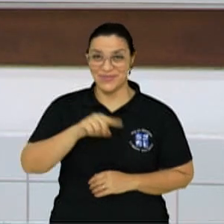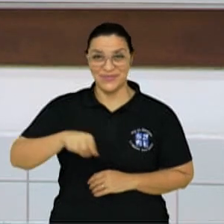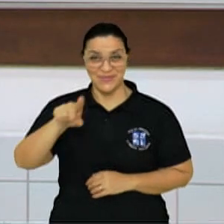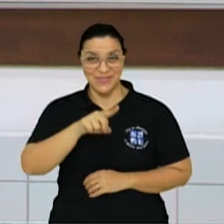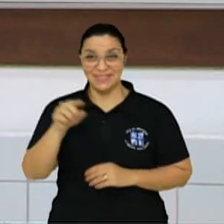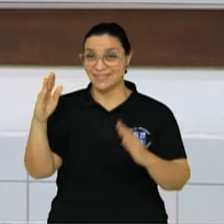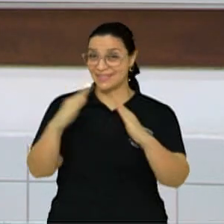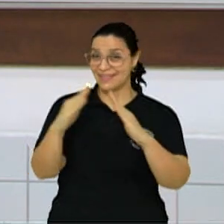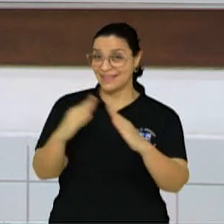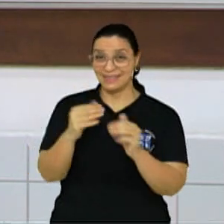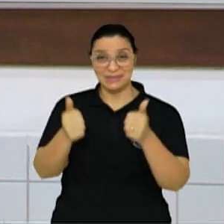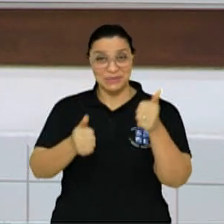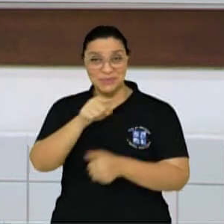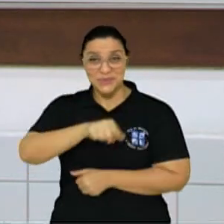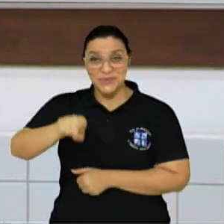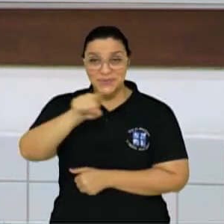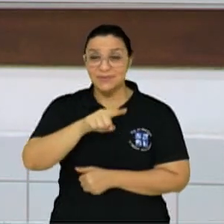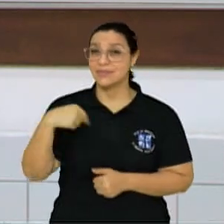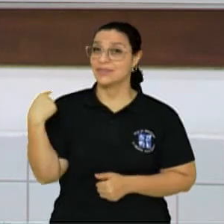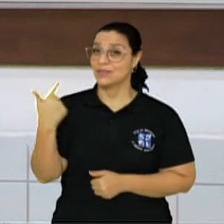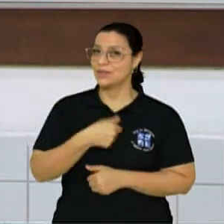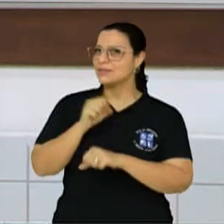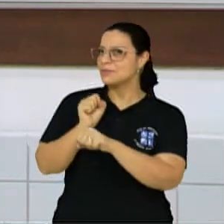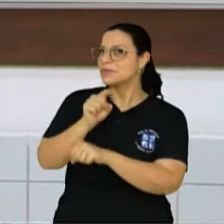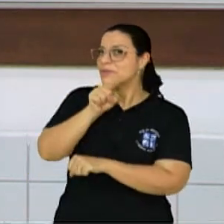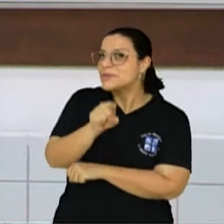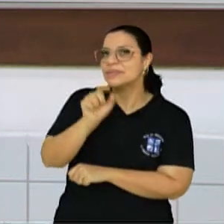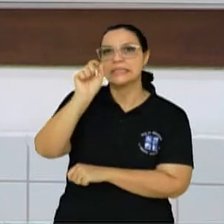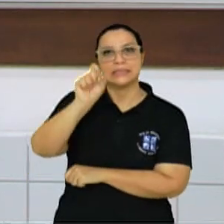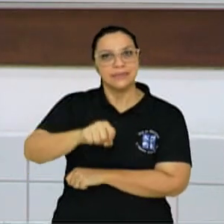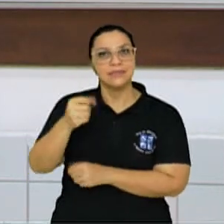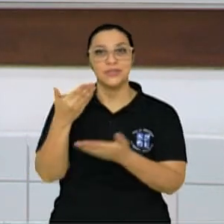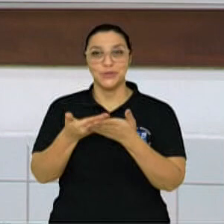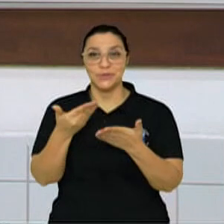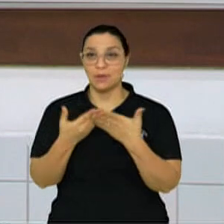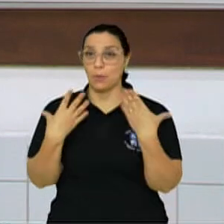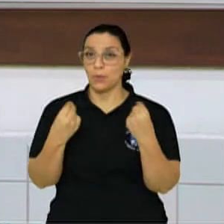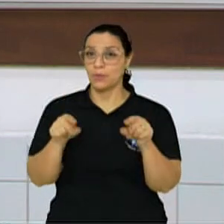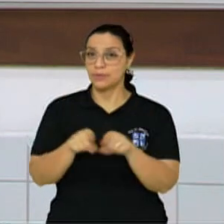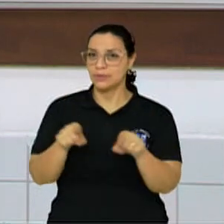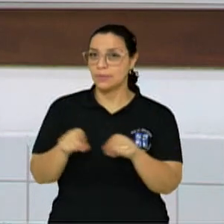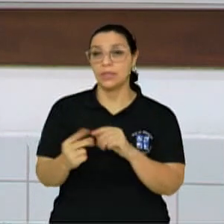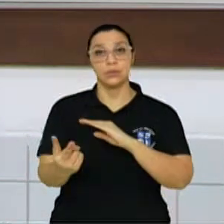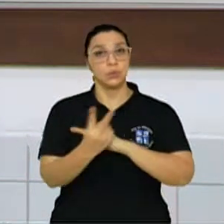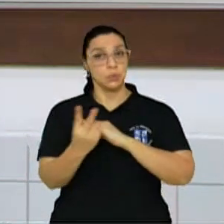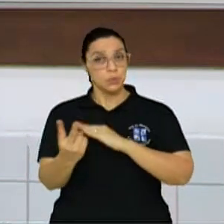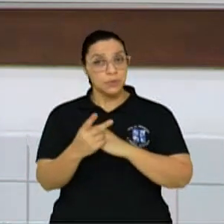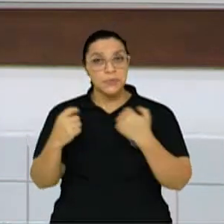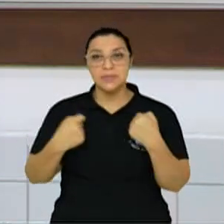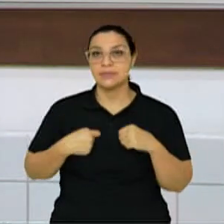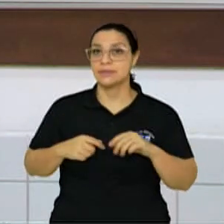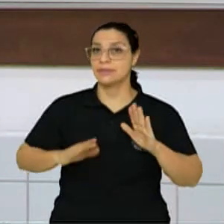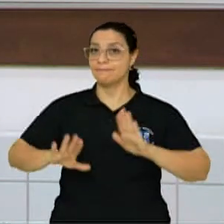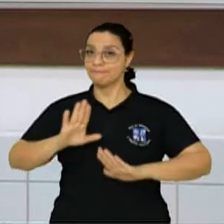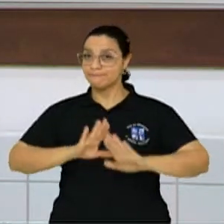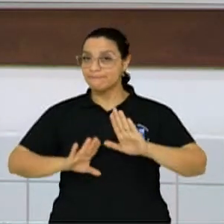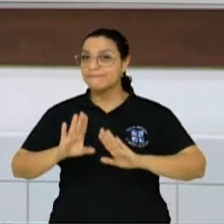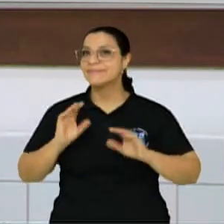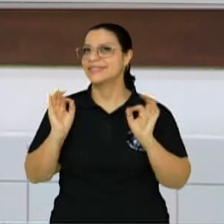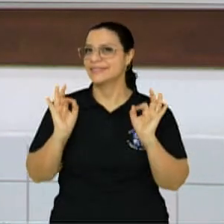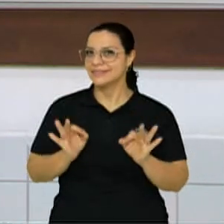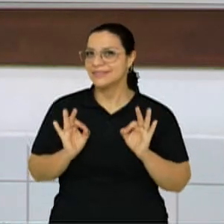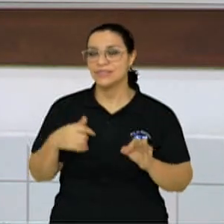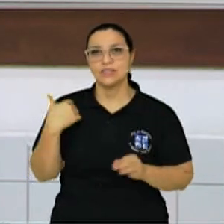Oi, gente aí de casa, tudo bem com vocês? Espero que sim, estudando bastante, se cuidando, se protegendo,